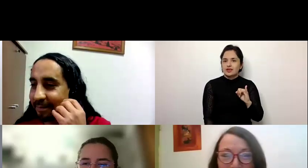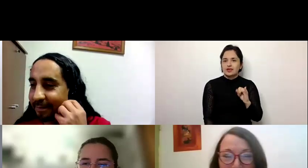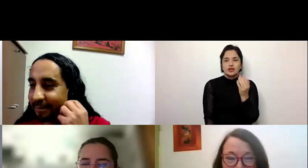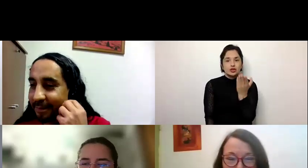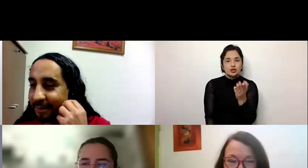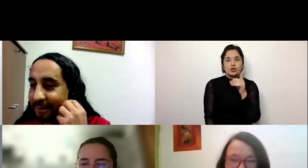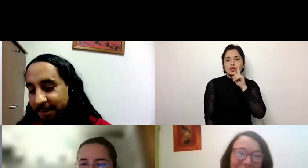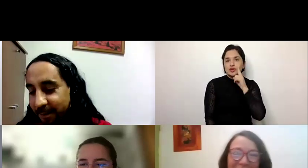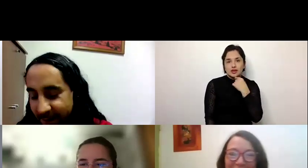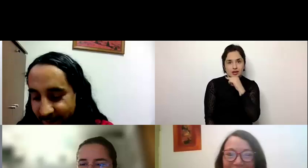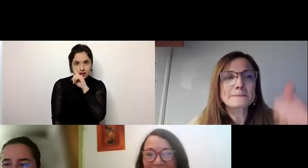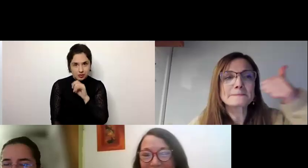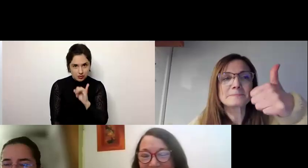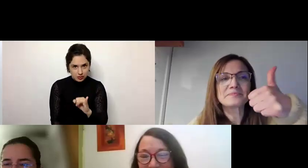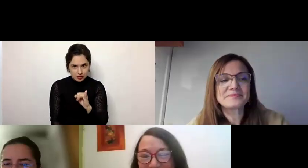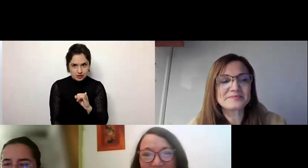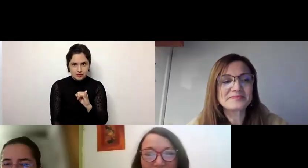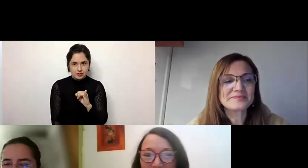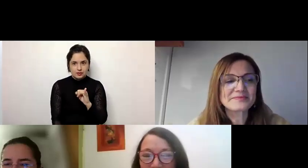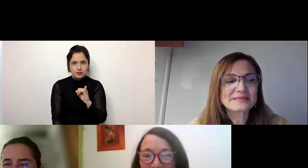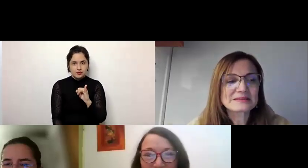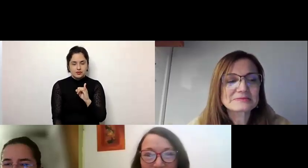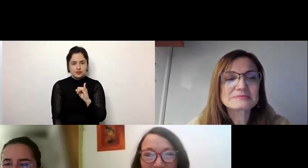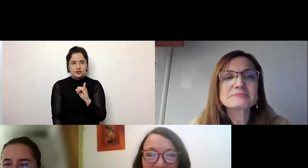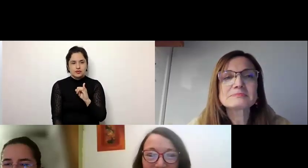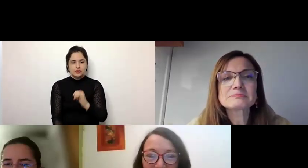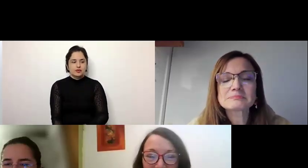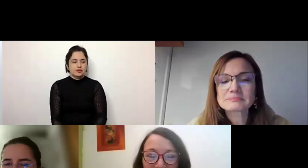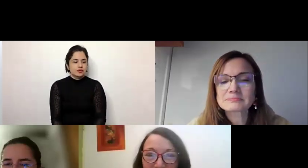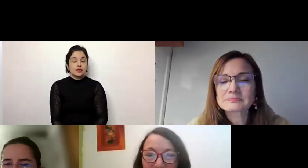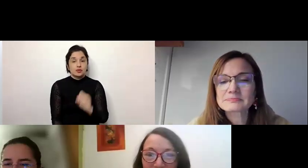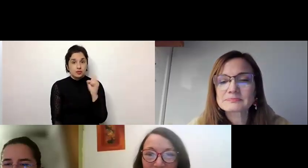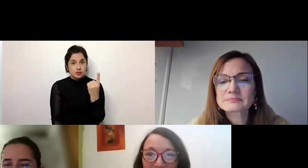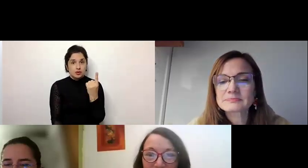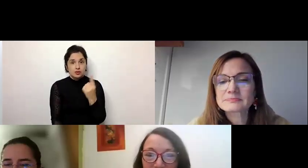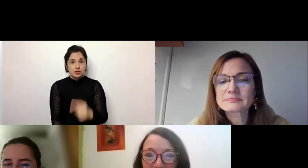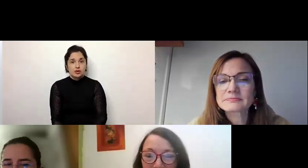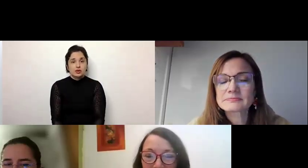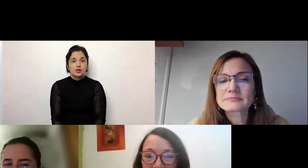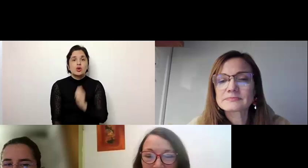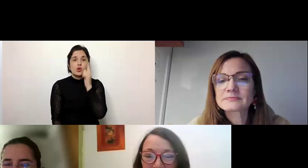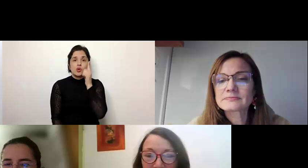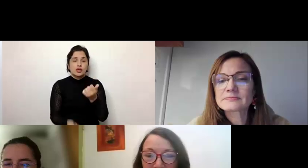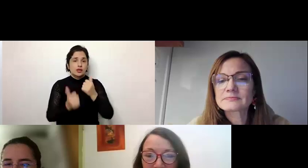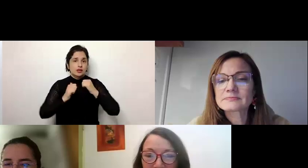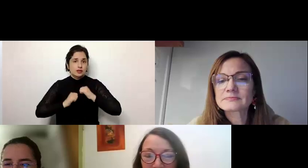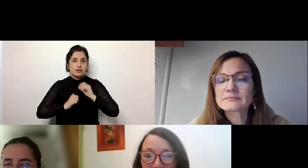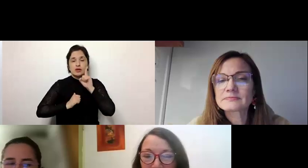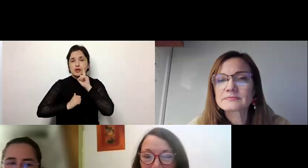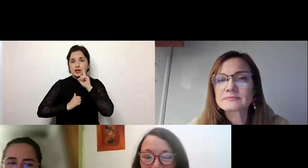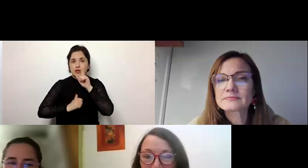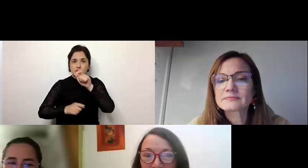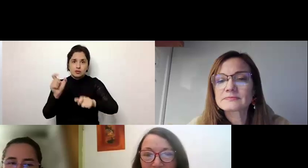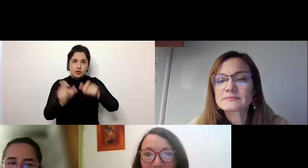aí a pergunta, parece. Sim, sim. Então, Priscila, primeira pergunta é, qual o desafio que tem para a formação